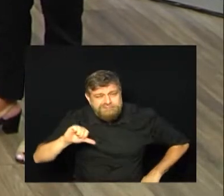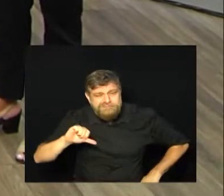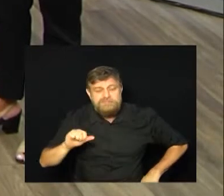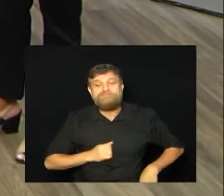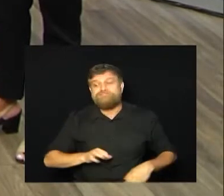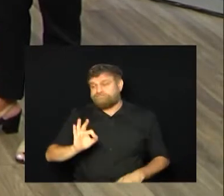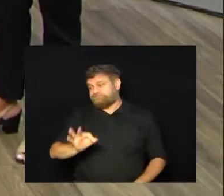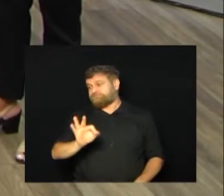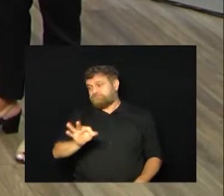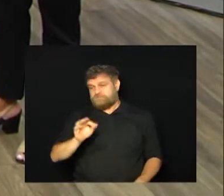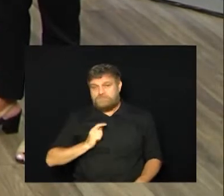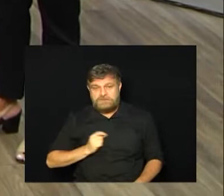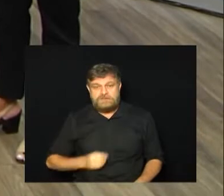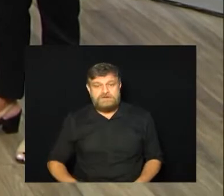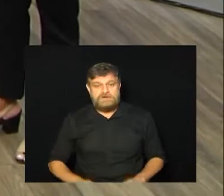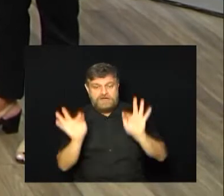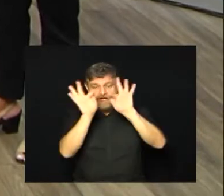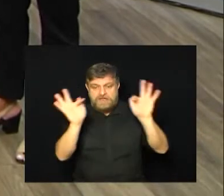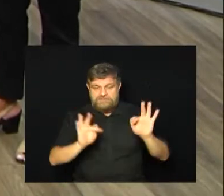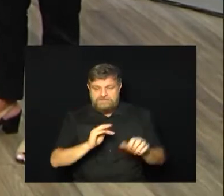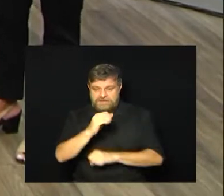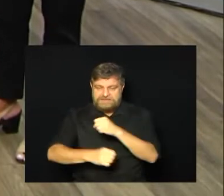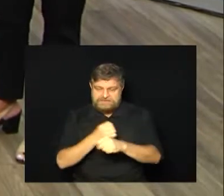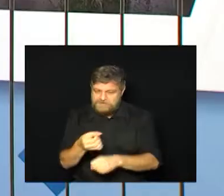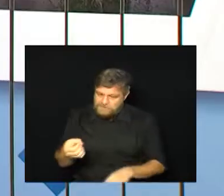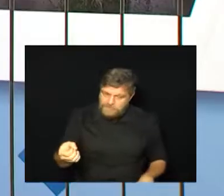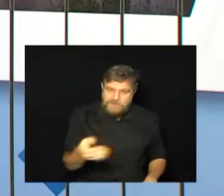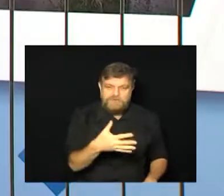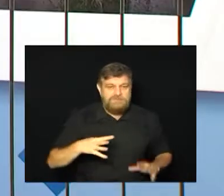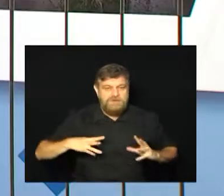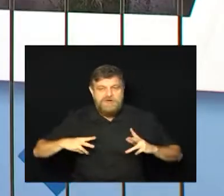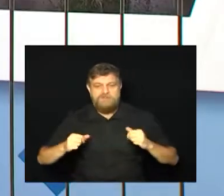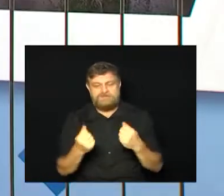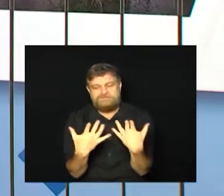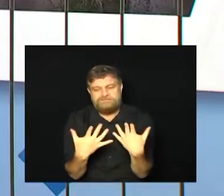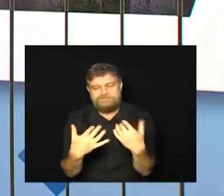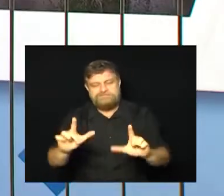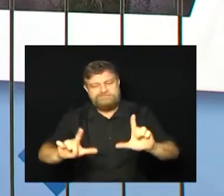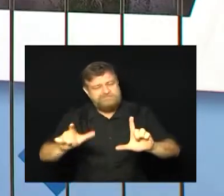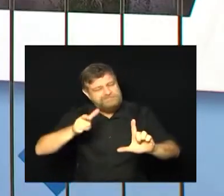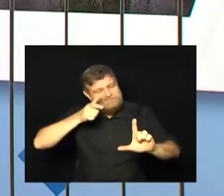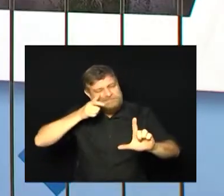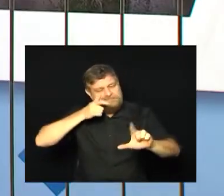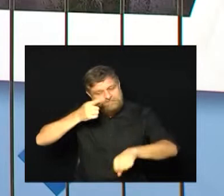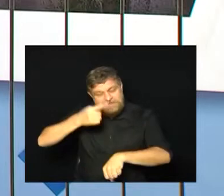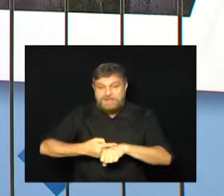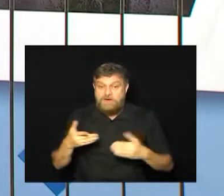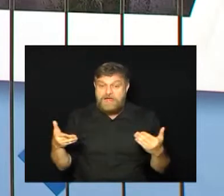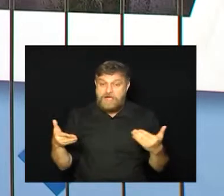Exatamente, Gabriel. Bom dia para você, um feliz 2022 para você e para todo mundo que está assistindo a gente neste